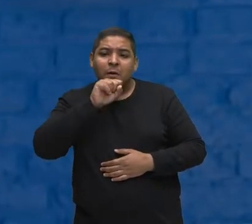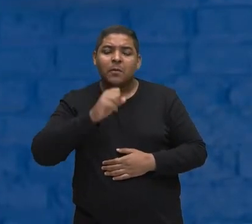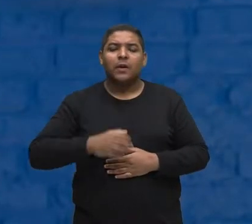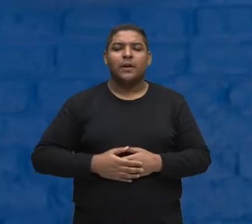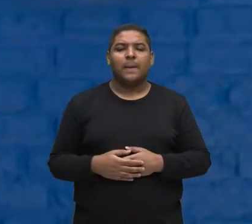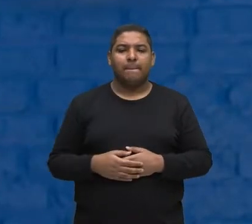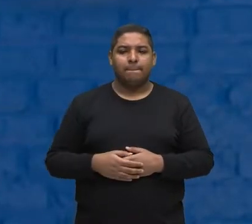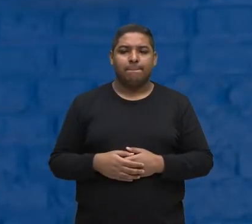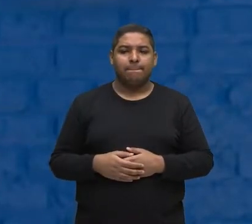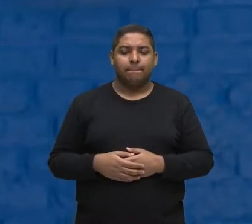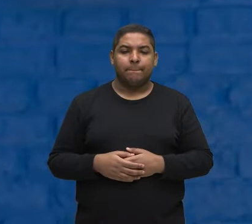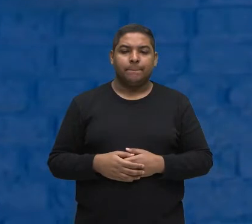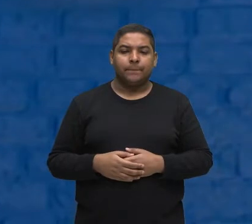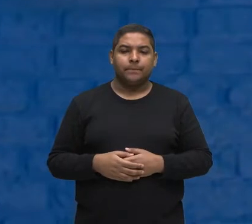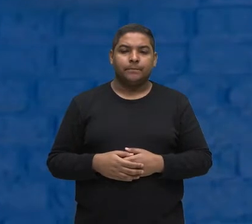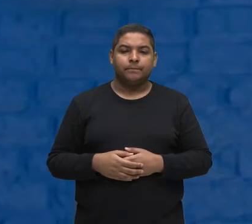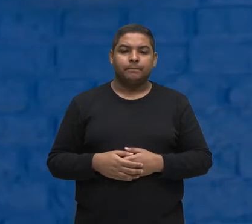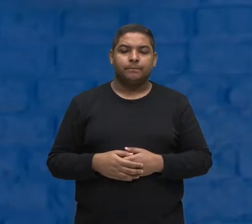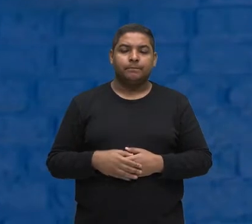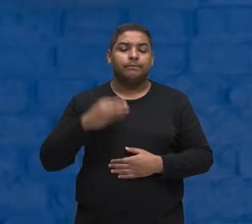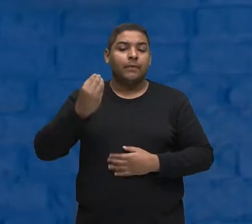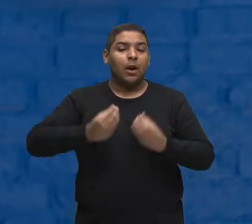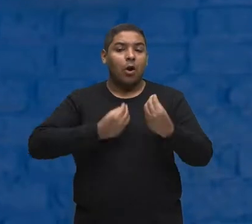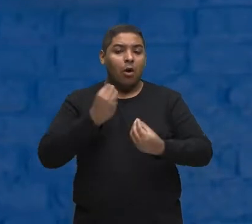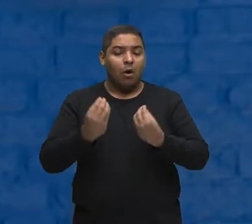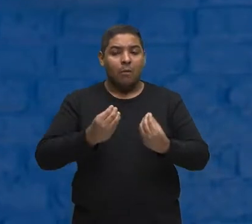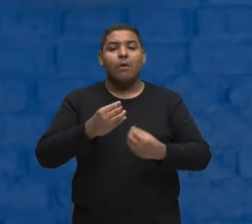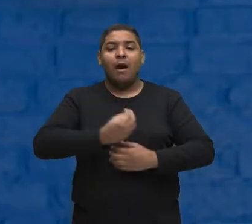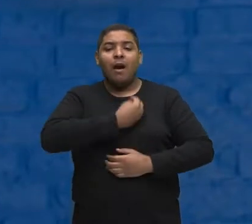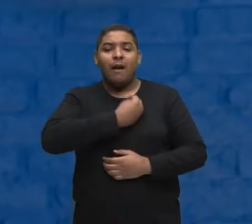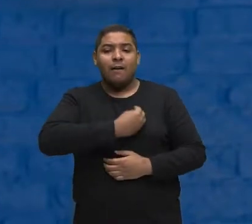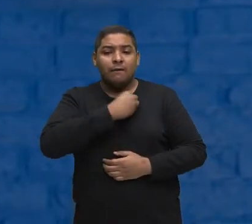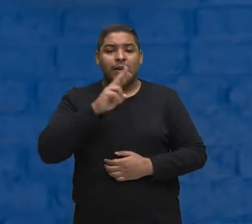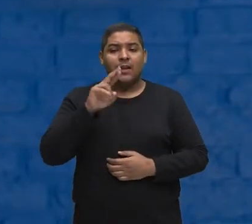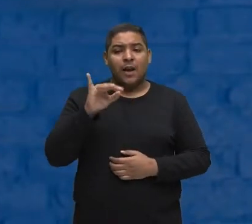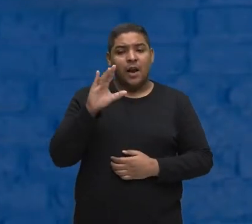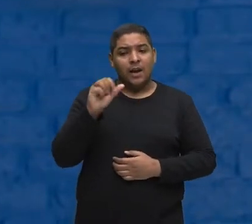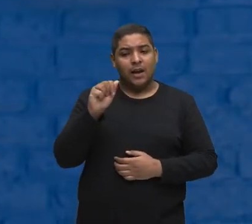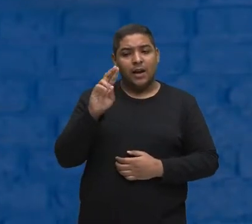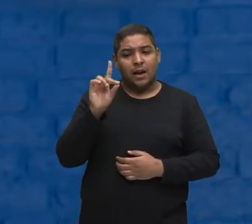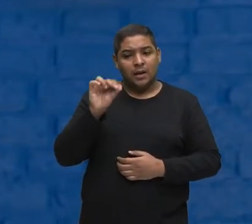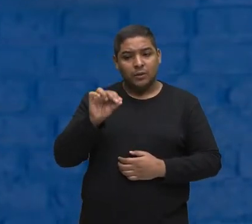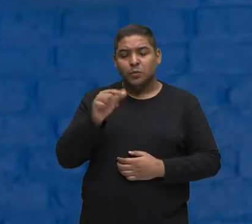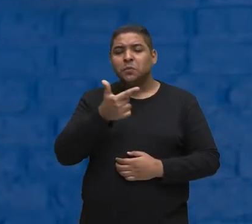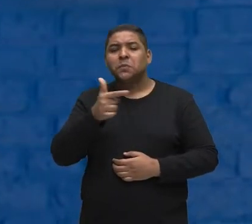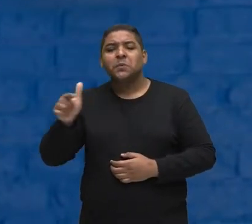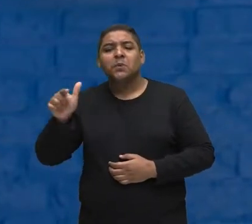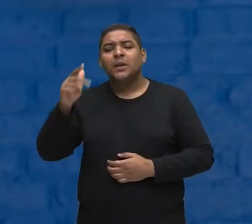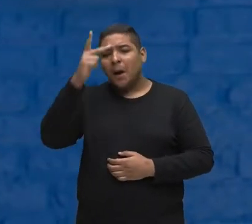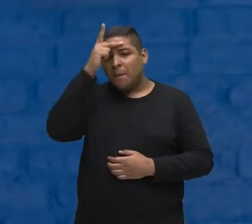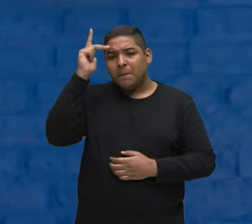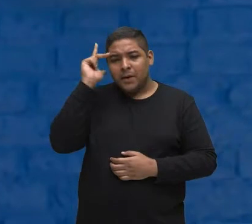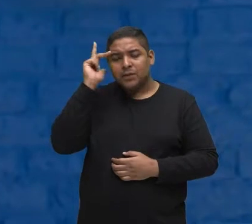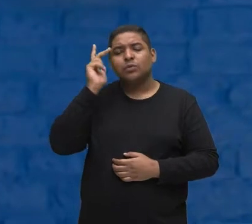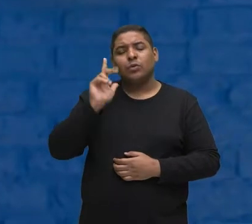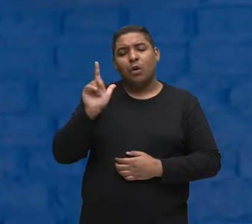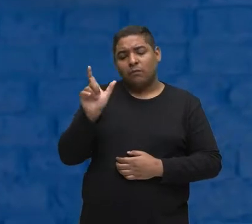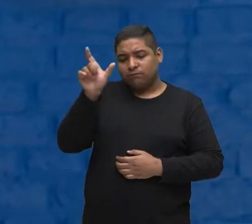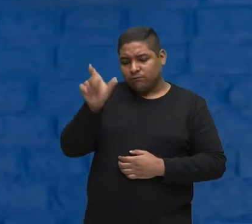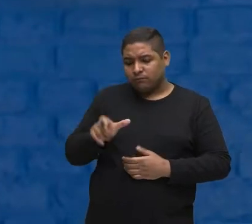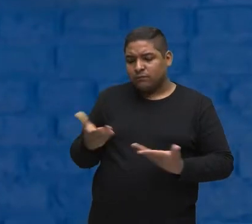estaria a vida do Ricardo quando não tem alguém para dizer: olha, Ricardo, aqui você